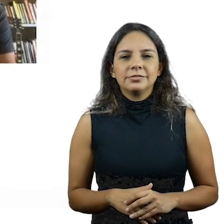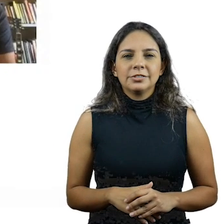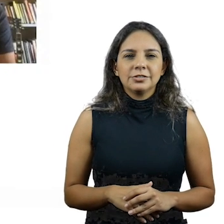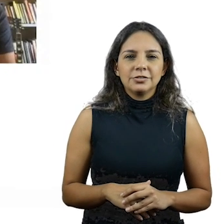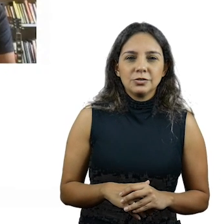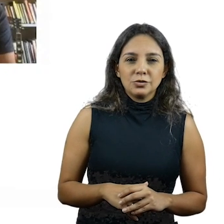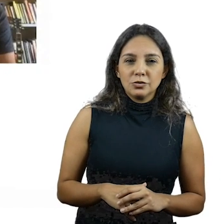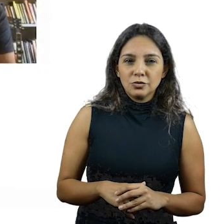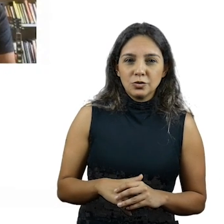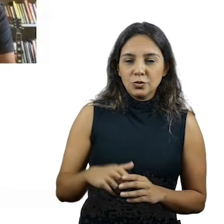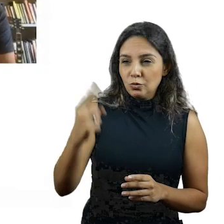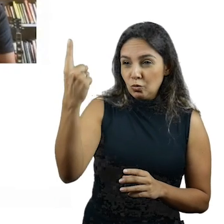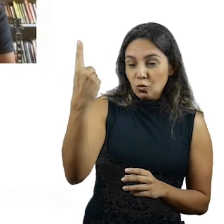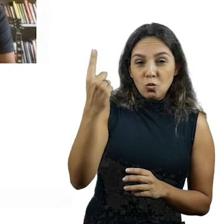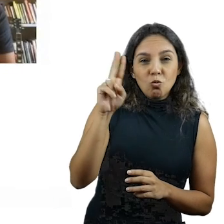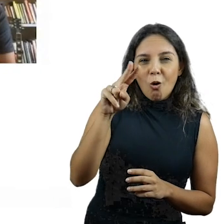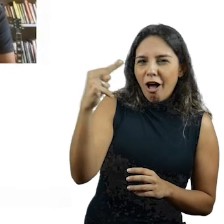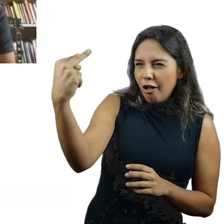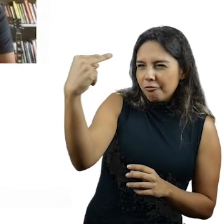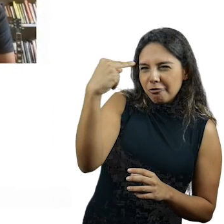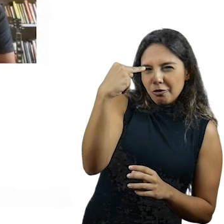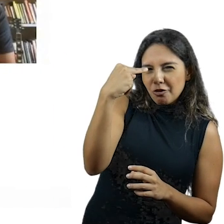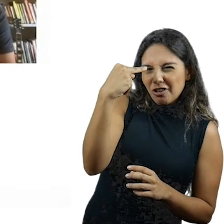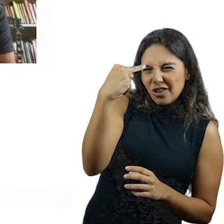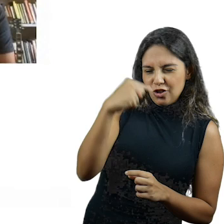Você nunca me viu